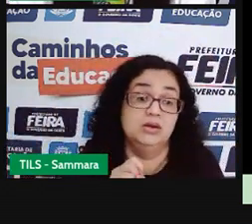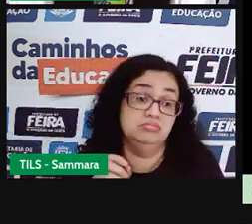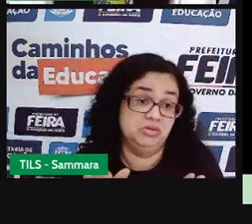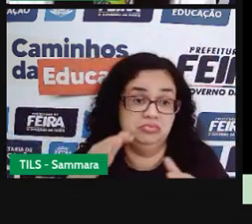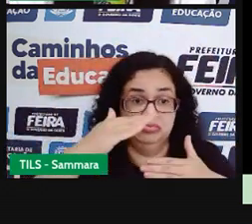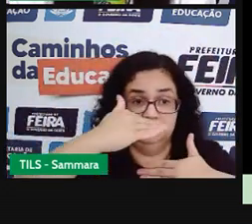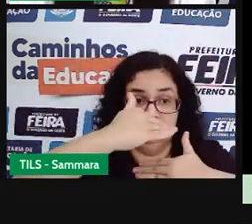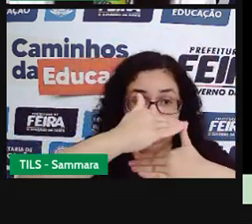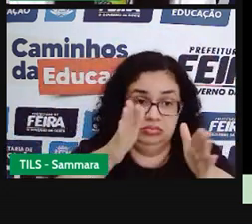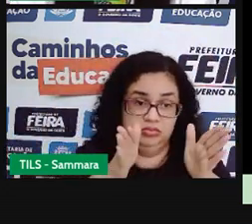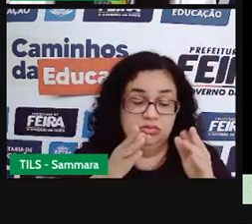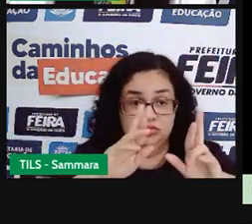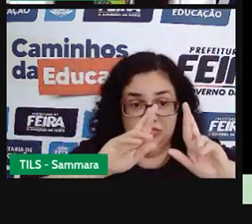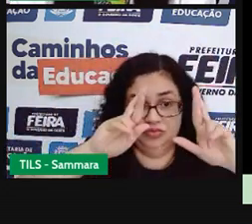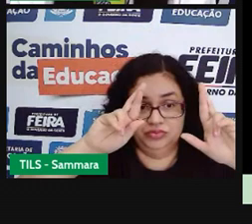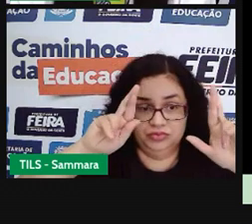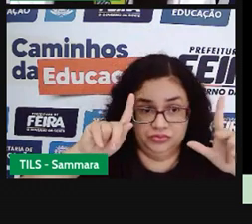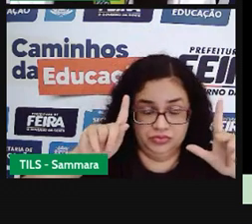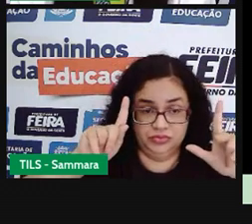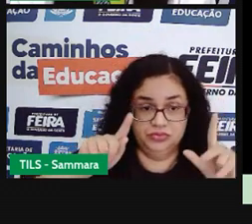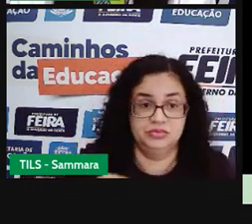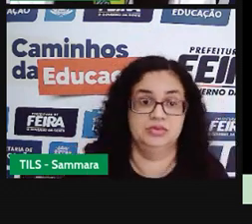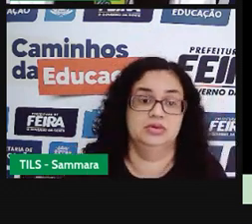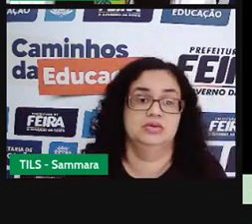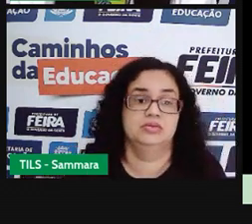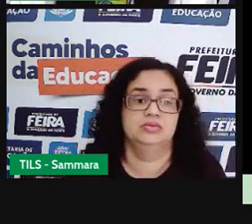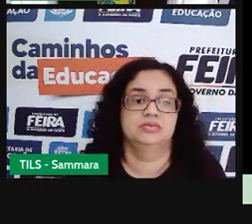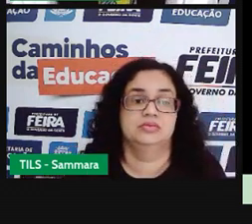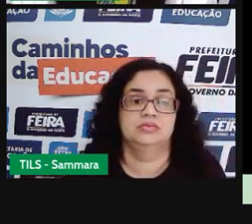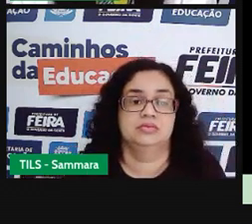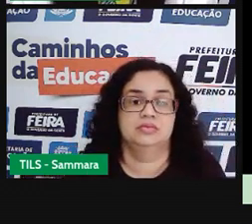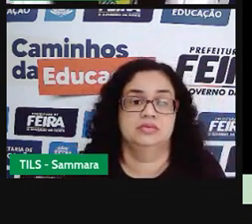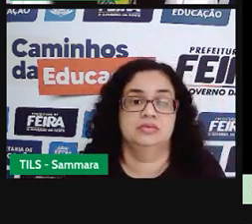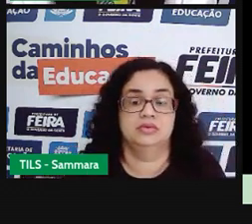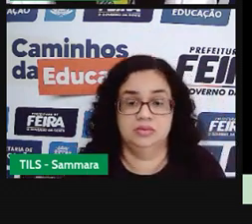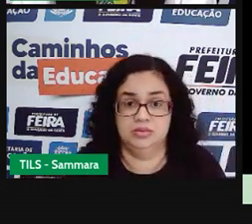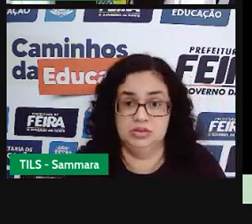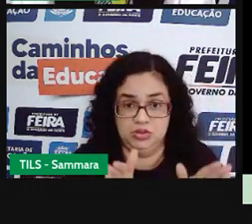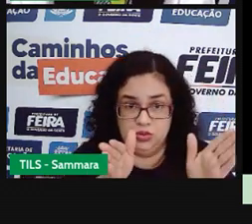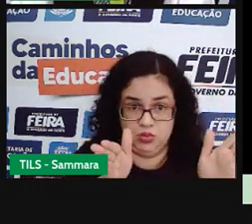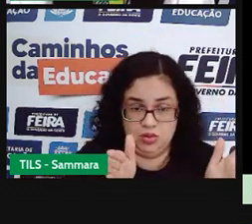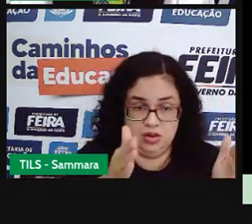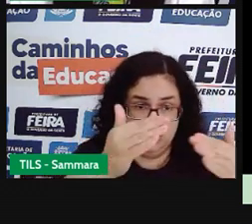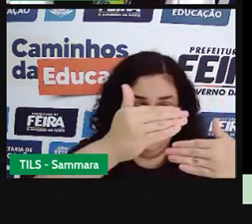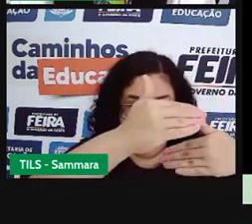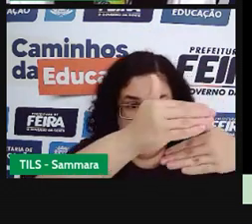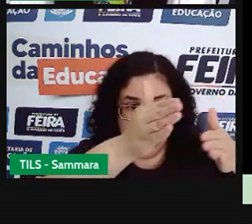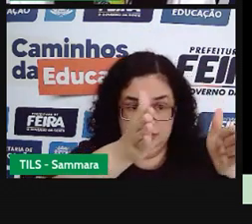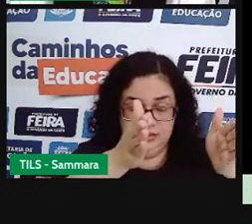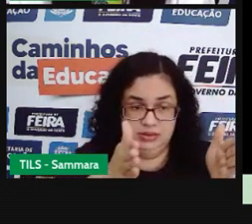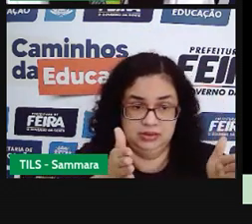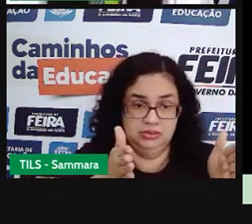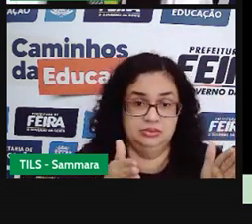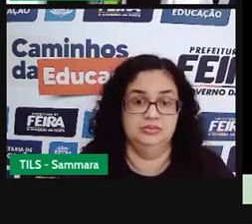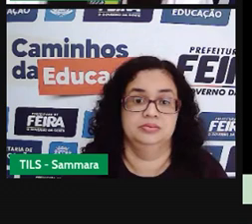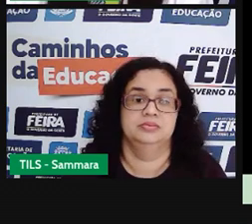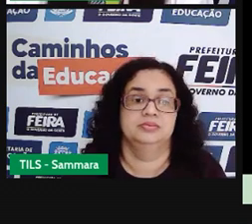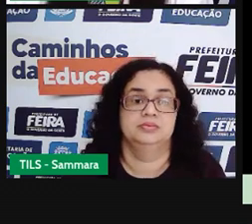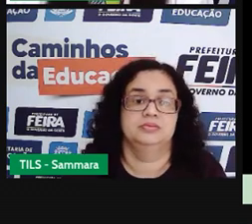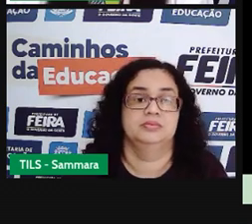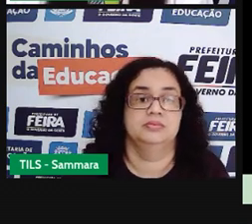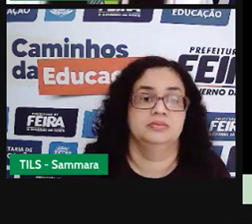Essa que vocês estão vendo aí por exemplo lá tem a base quadrada depois te chamar de pirâmide de base quadrada